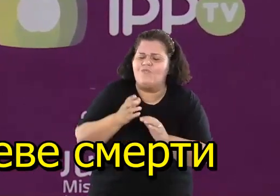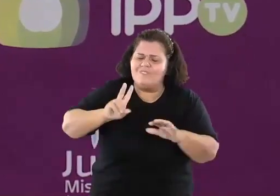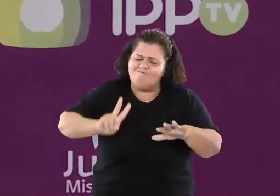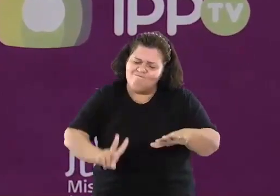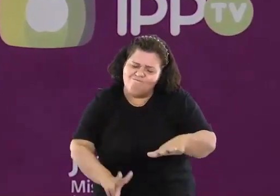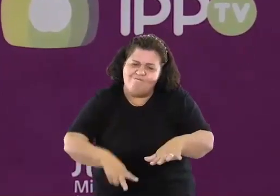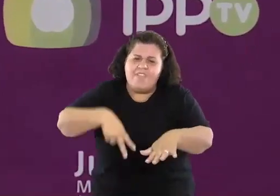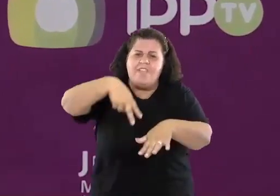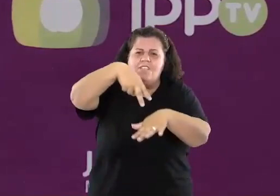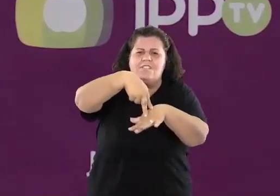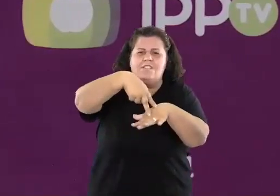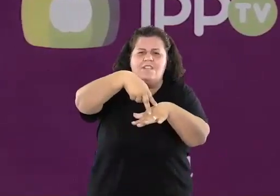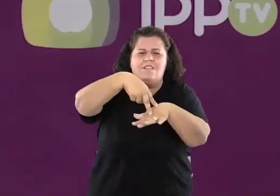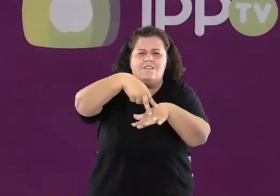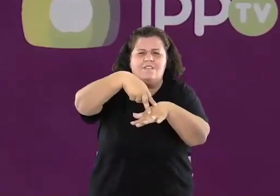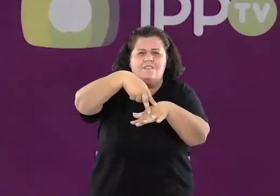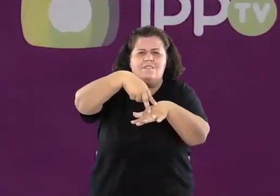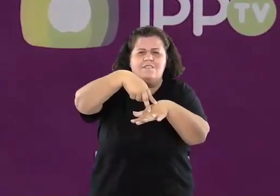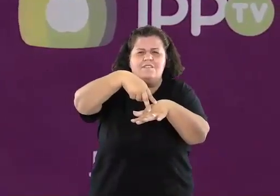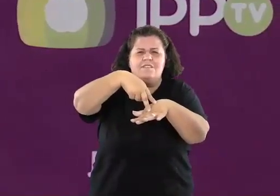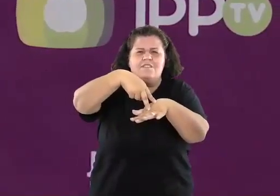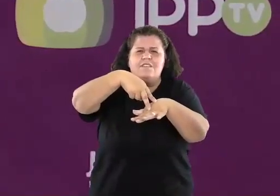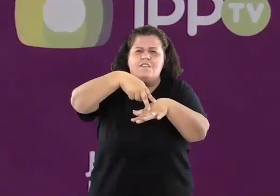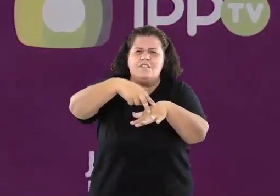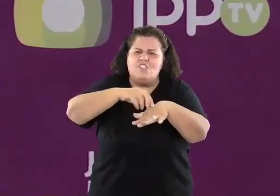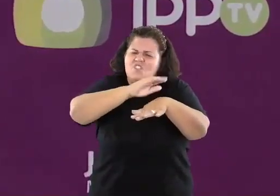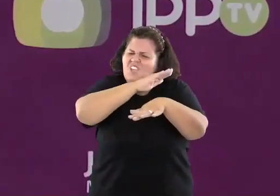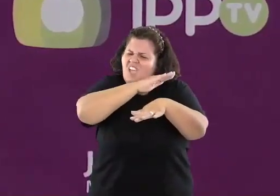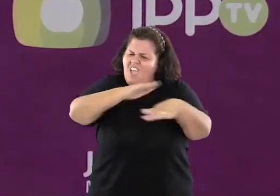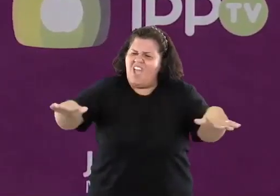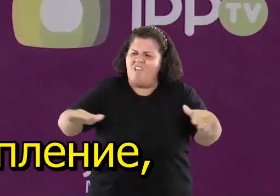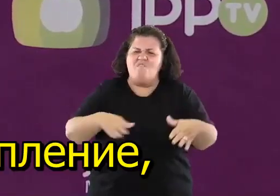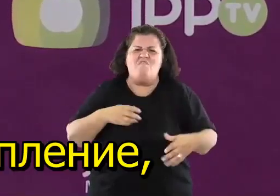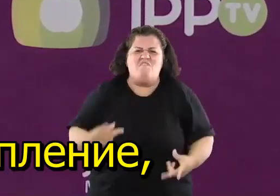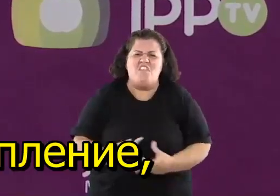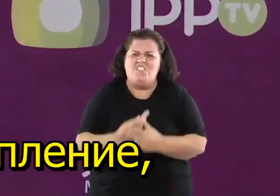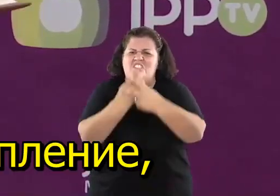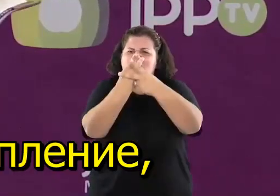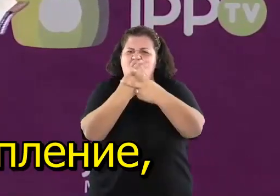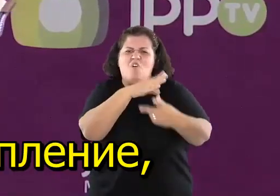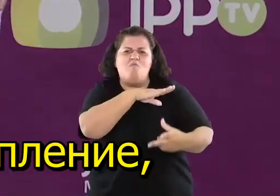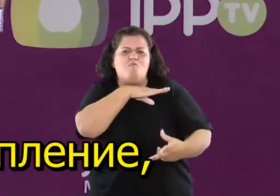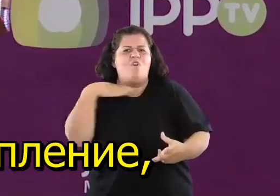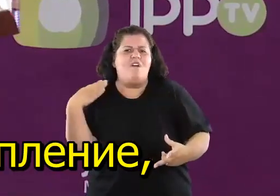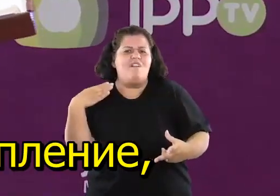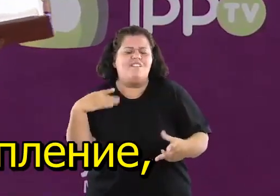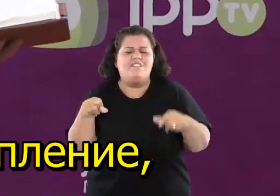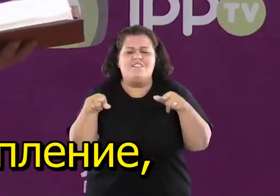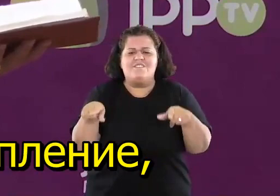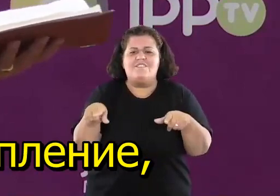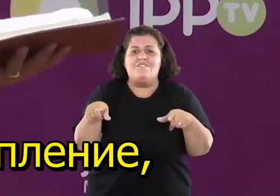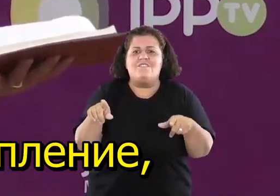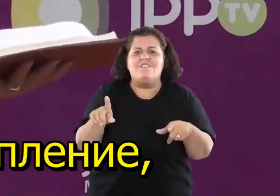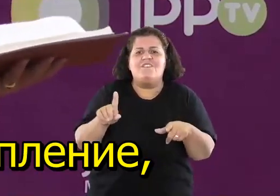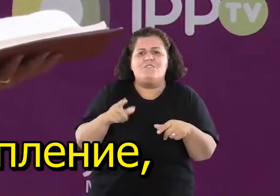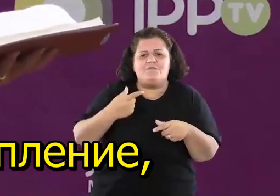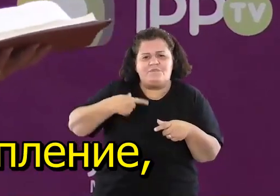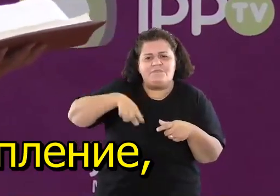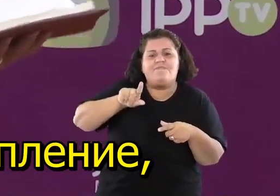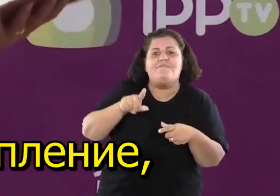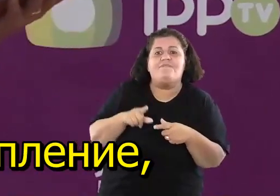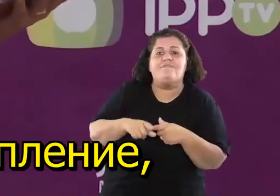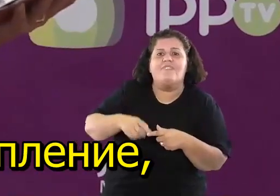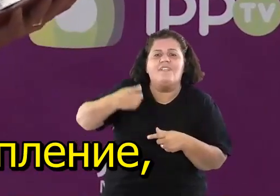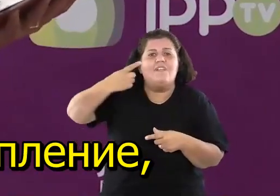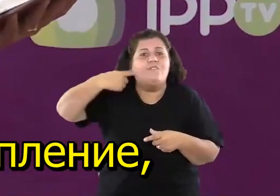morte, arranca o aguilhão da morte e mata a morte, e traz para nós a salvação,